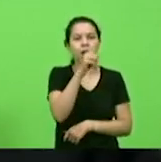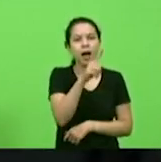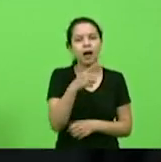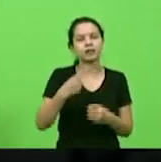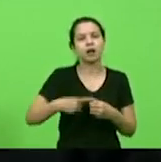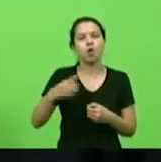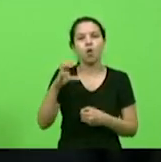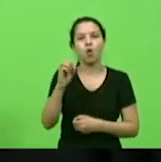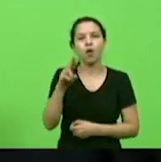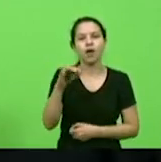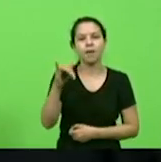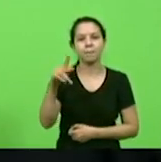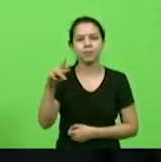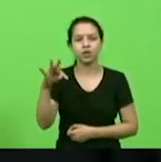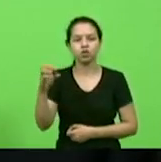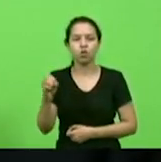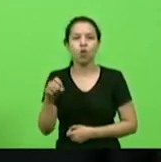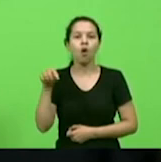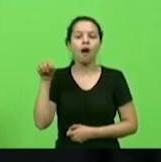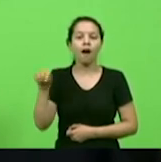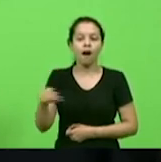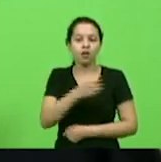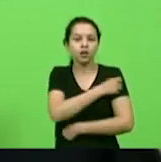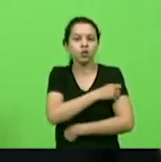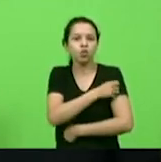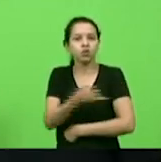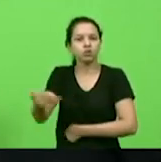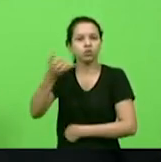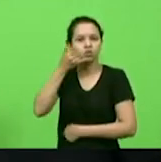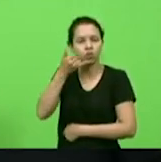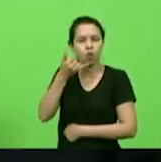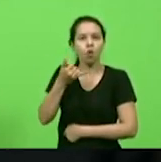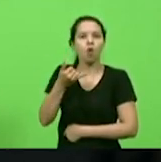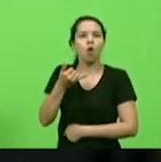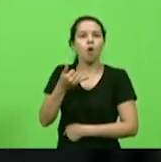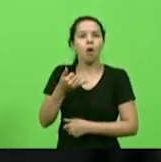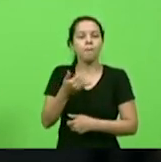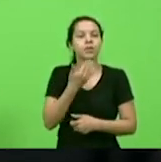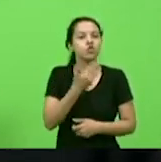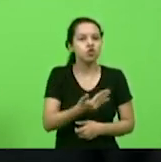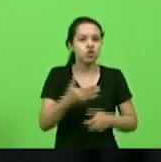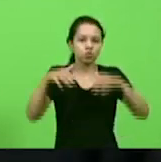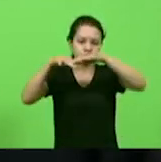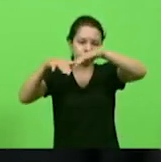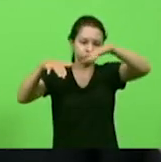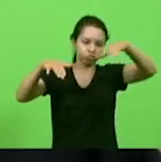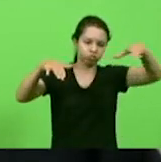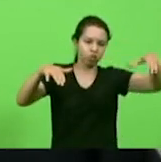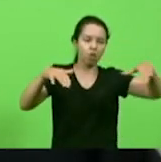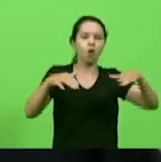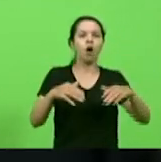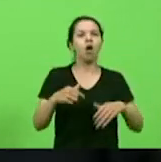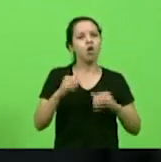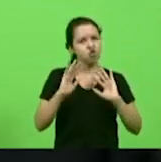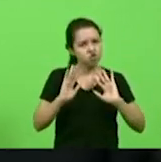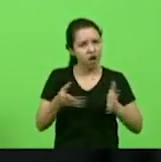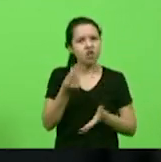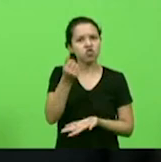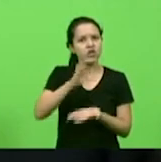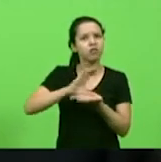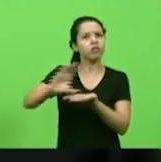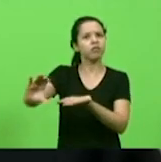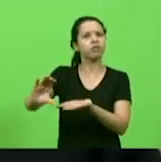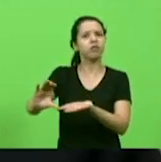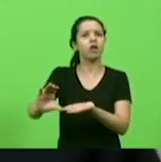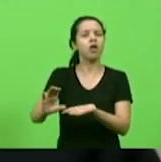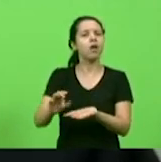pedindo um toldo. Eu destinei o recurso até agora, tão simples. Por quê? Porque existe toda essa burocracia. Então, esse